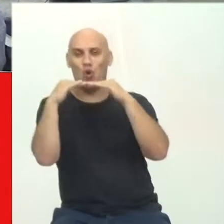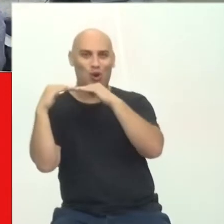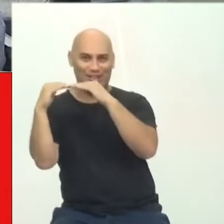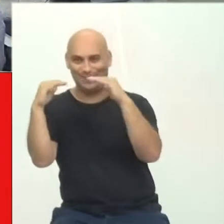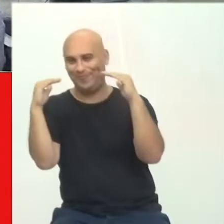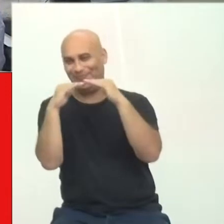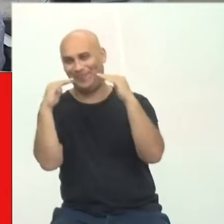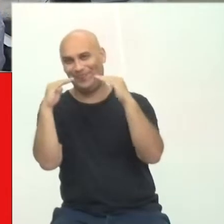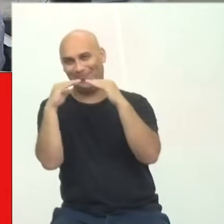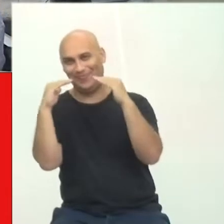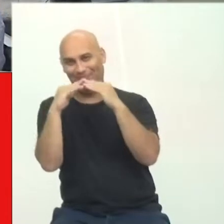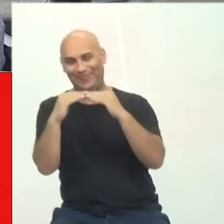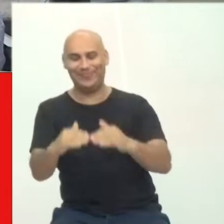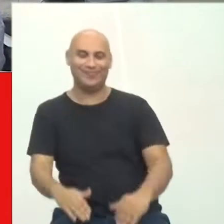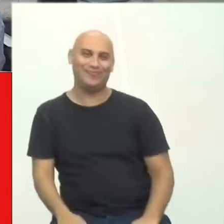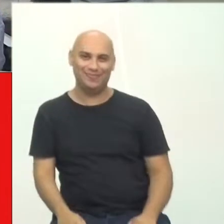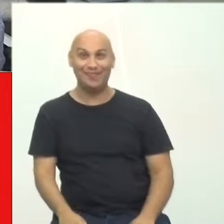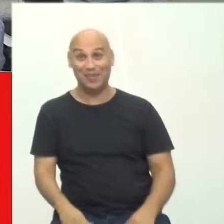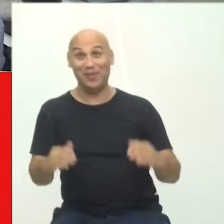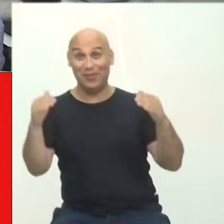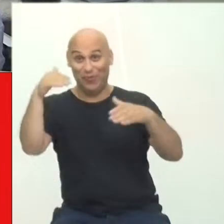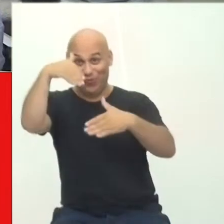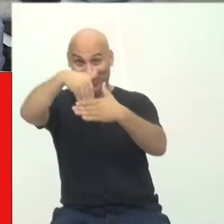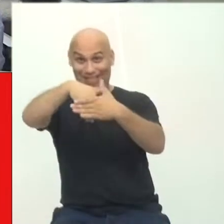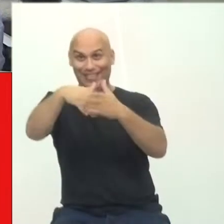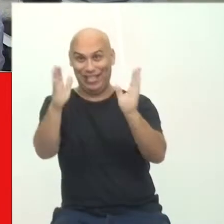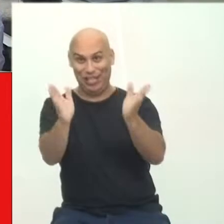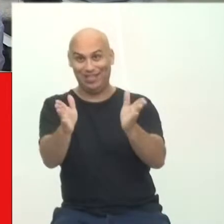da... Vamos votar?